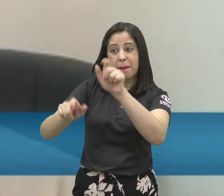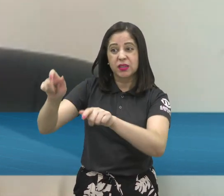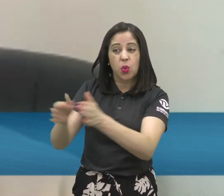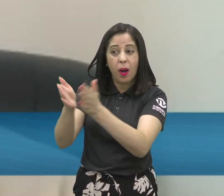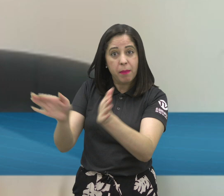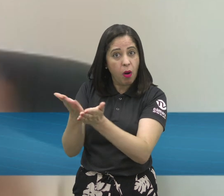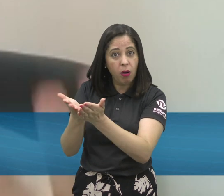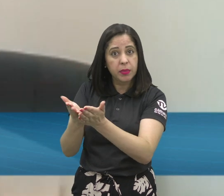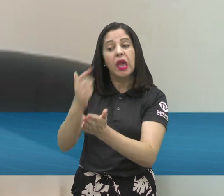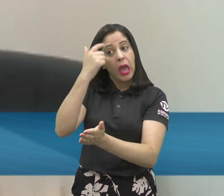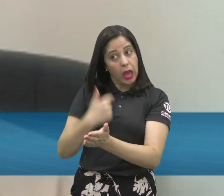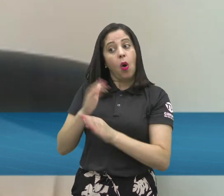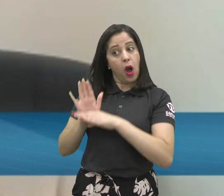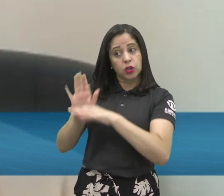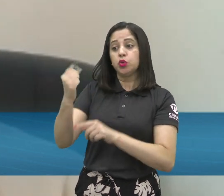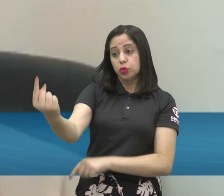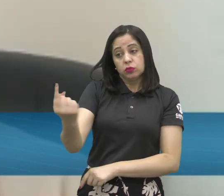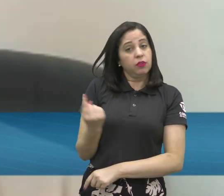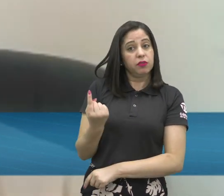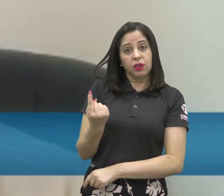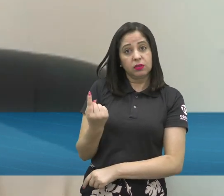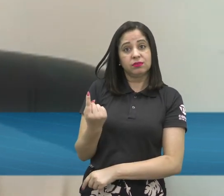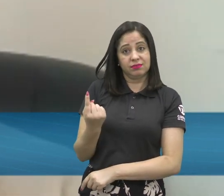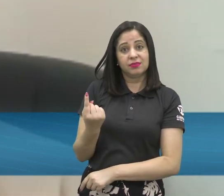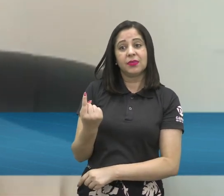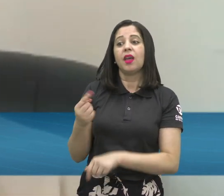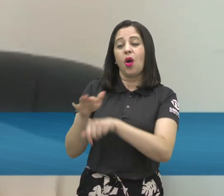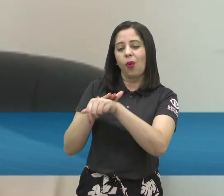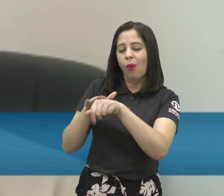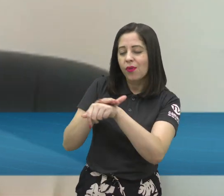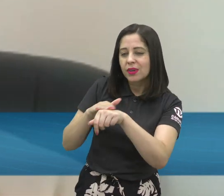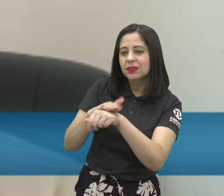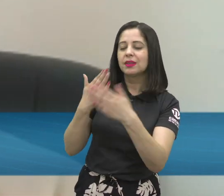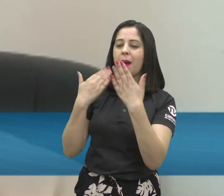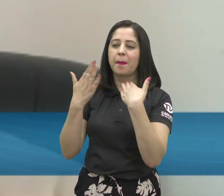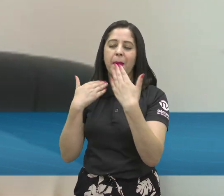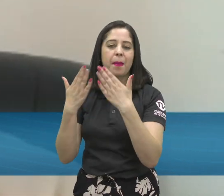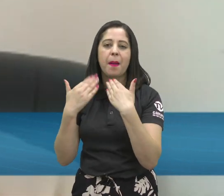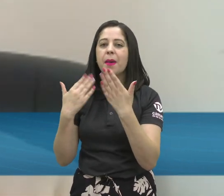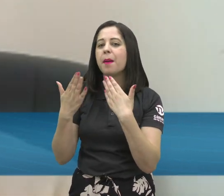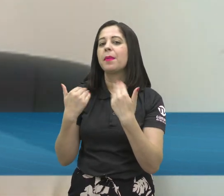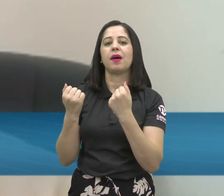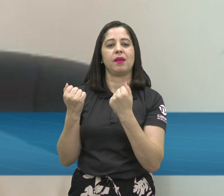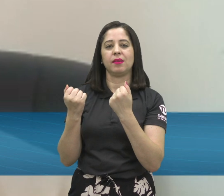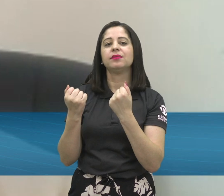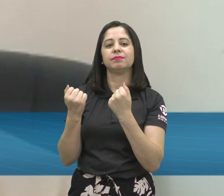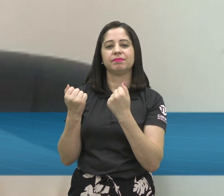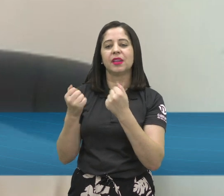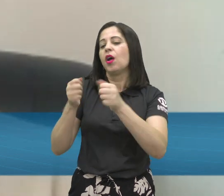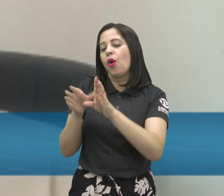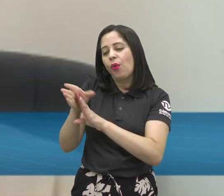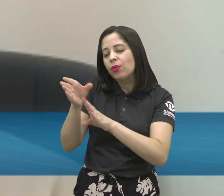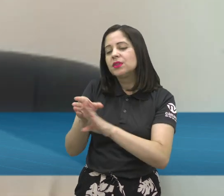pagar, ou também abro meu espaço para pessoas que querem conversar e querem ter uma atuação de qualidade e psicológica,